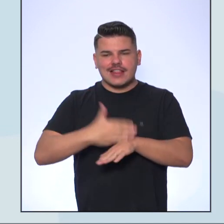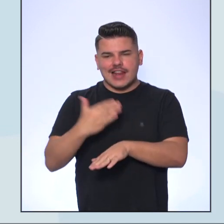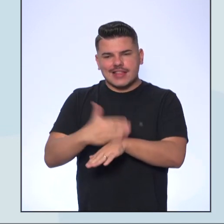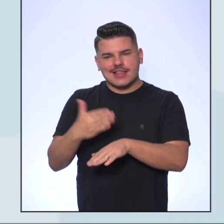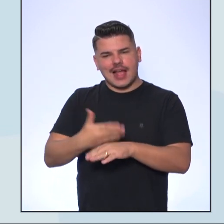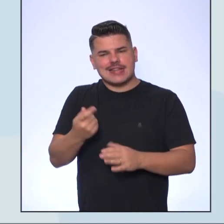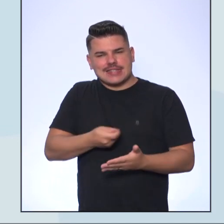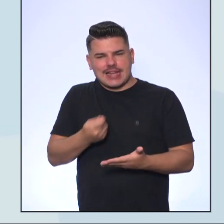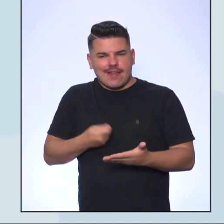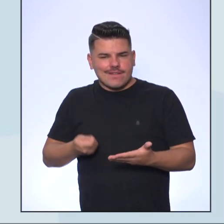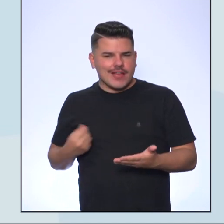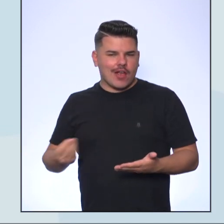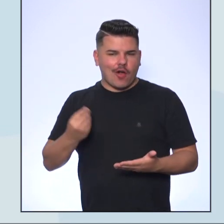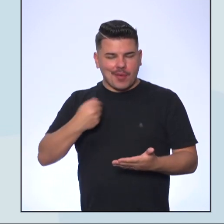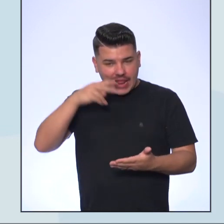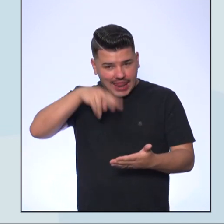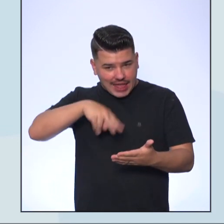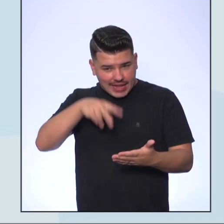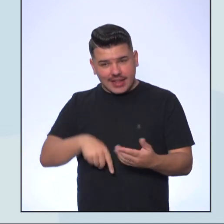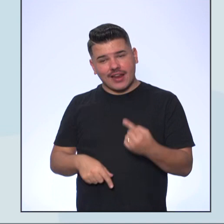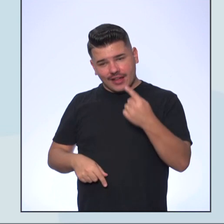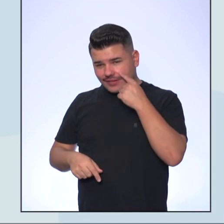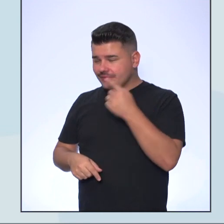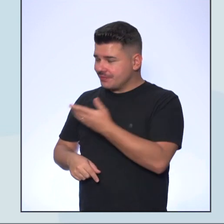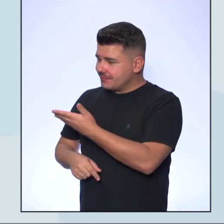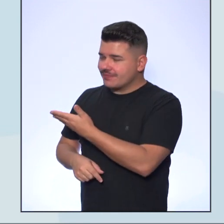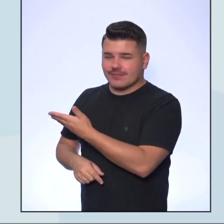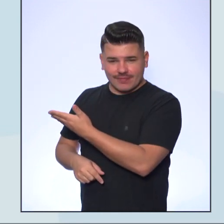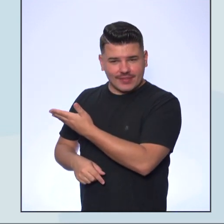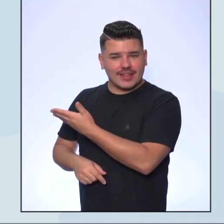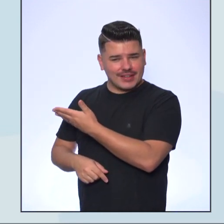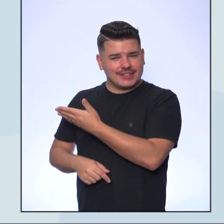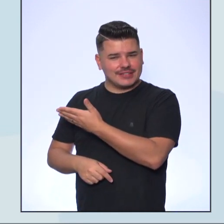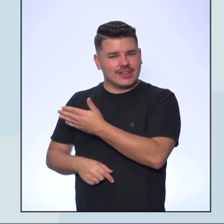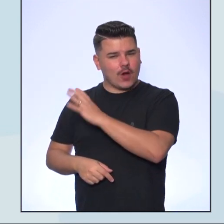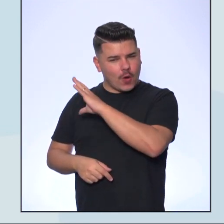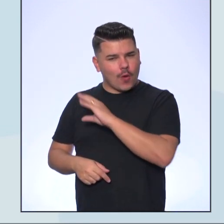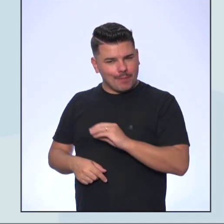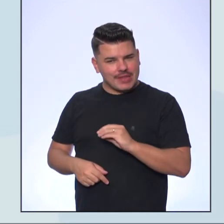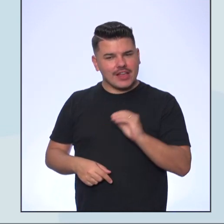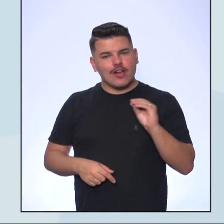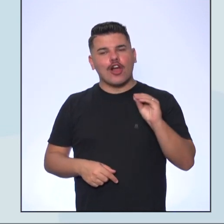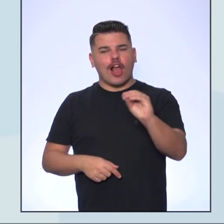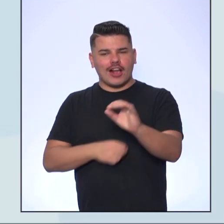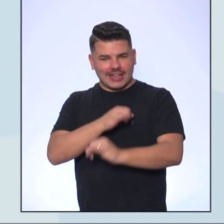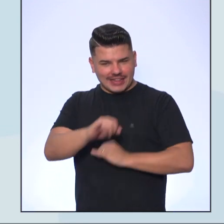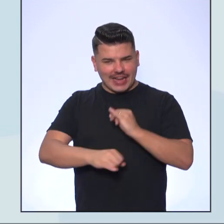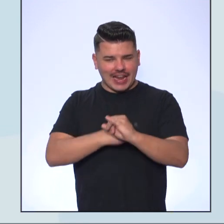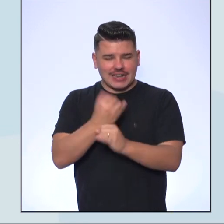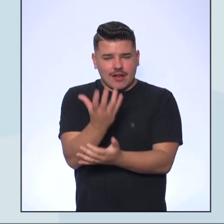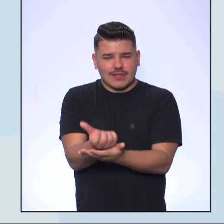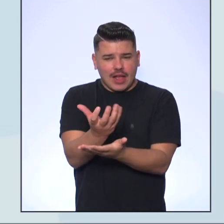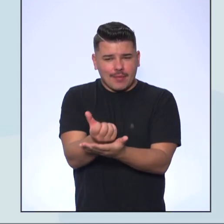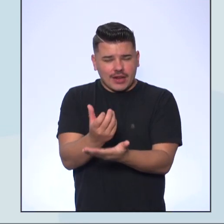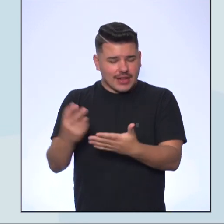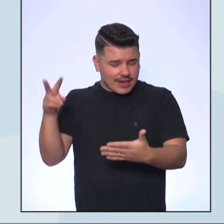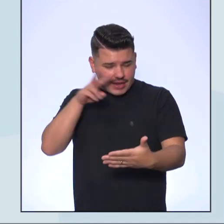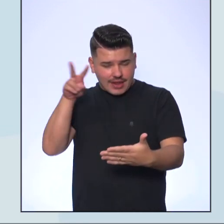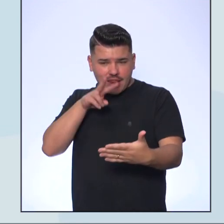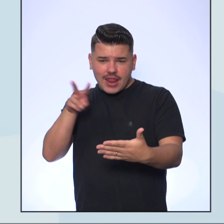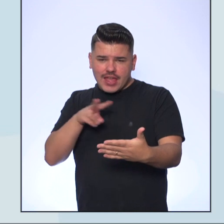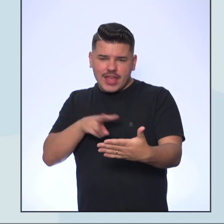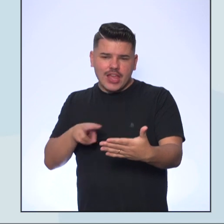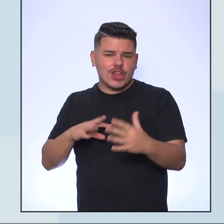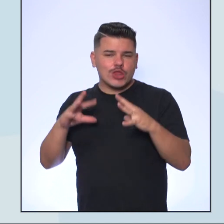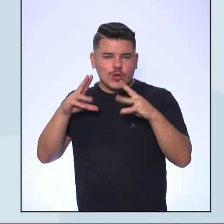dar uma lida aí. Também está lá no site do INEP, é só você botar lá, também fazer o download do manual, da